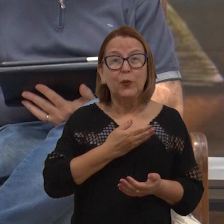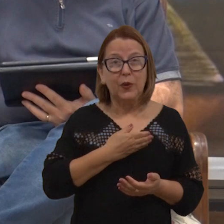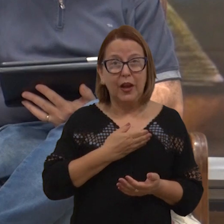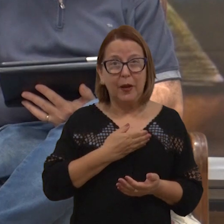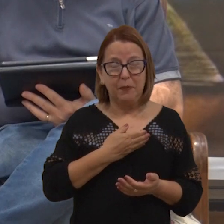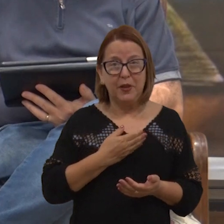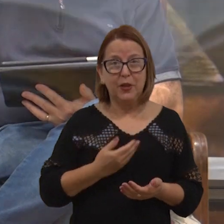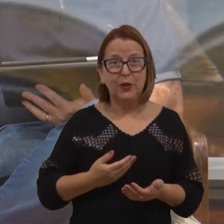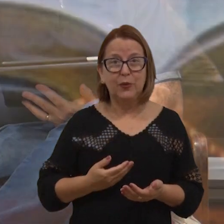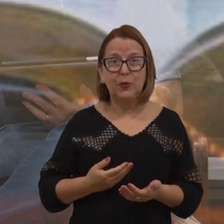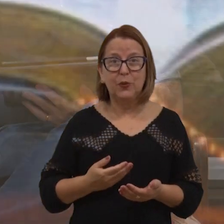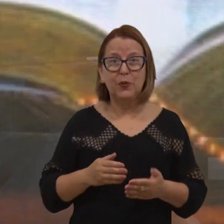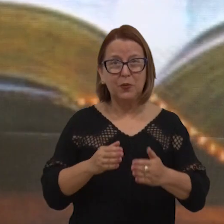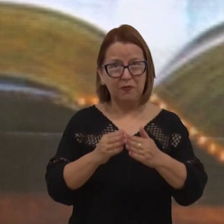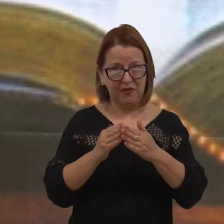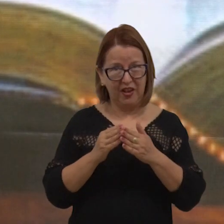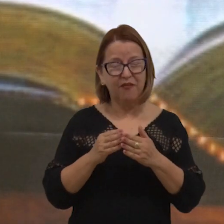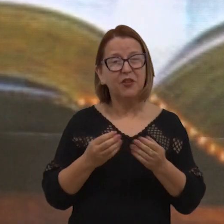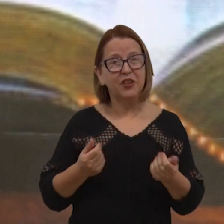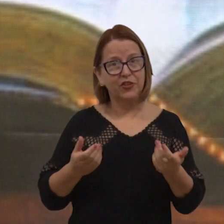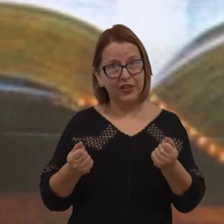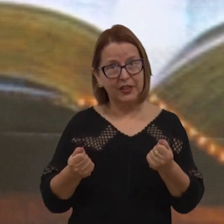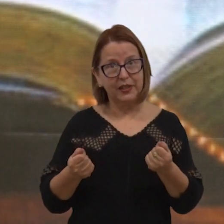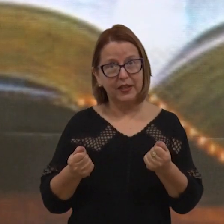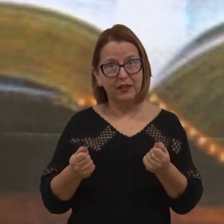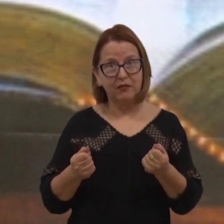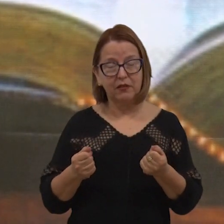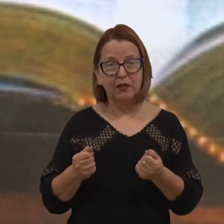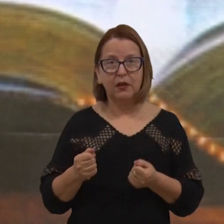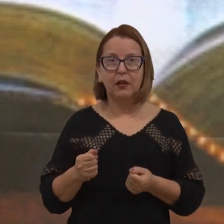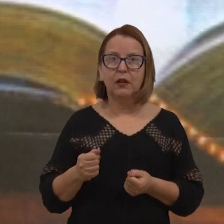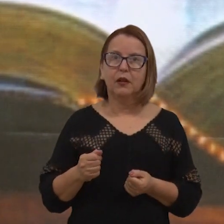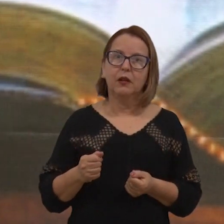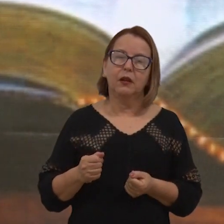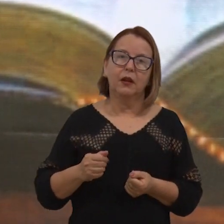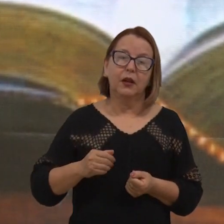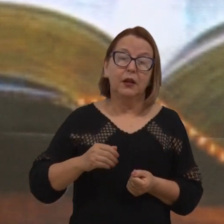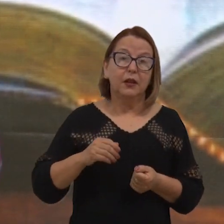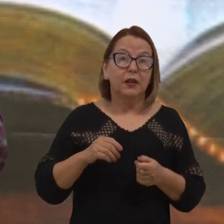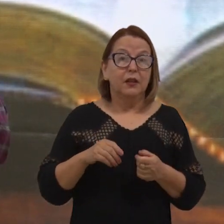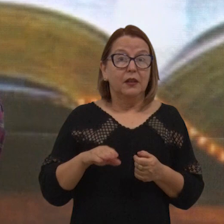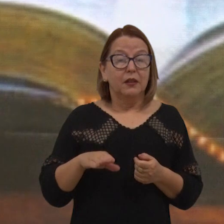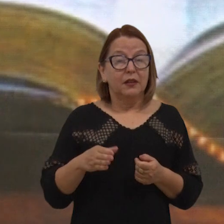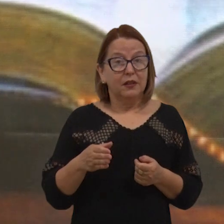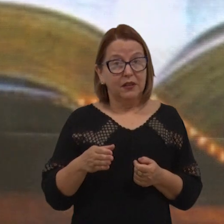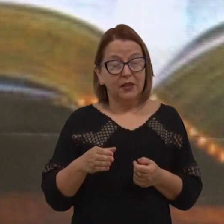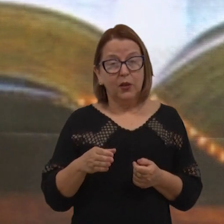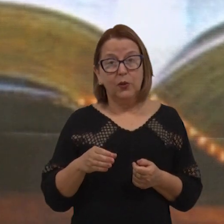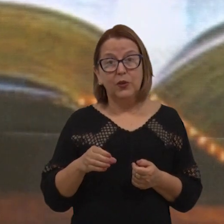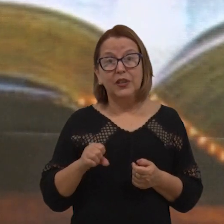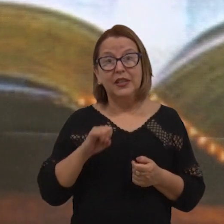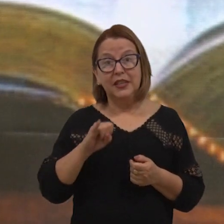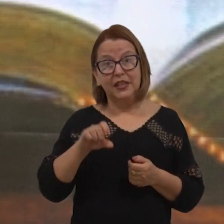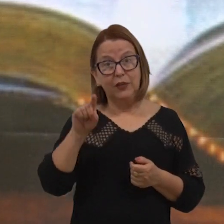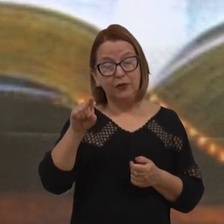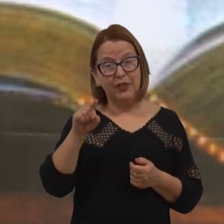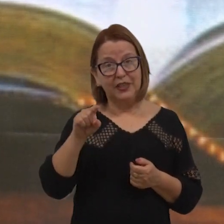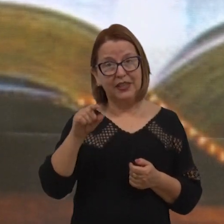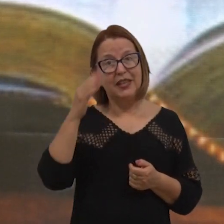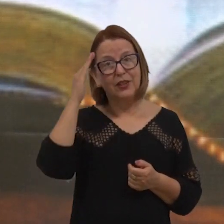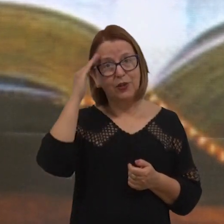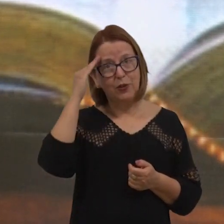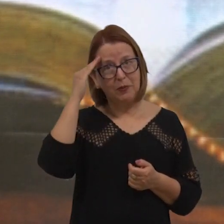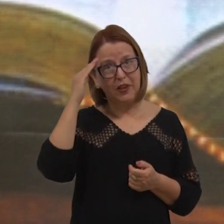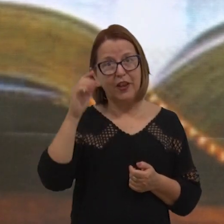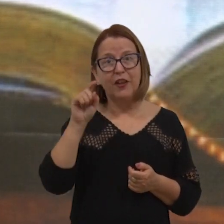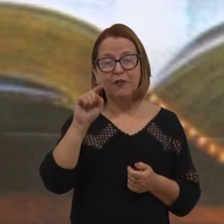dinheiro. E aí como é que você fica numa situação dessa, sabendo que você foi enganado, que você foi trapaceado, você